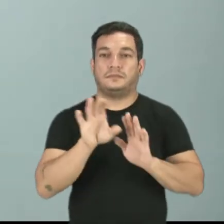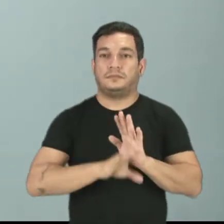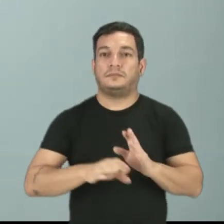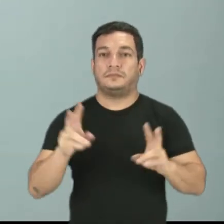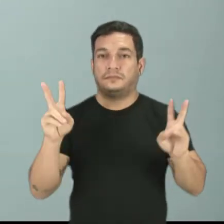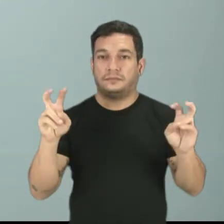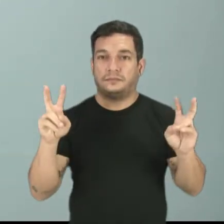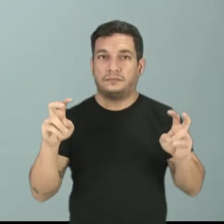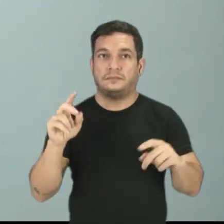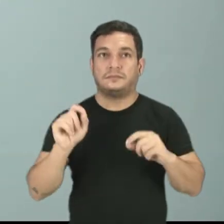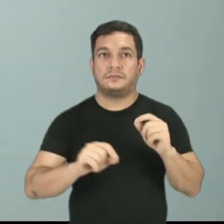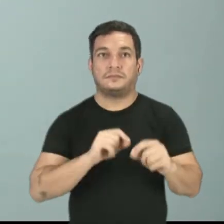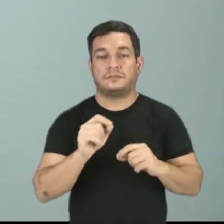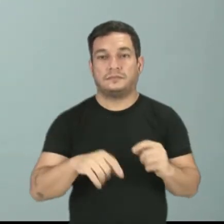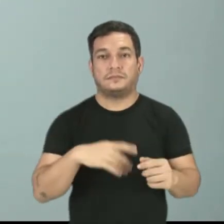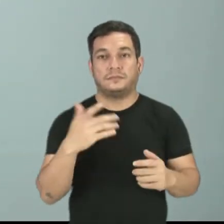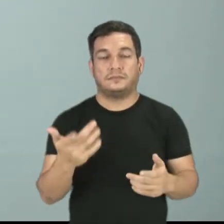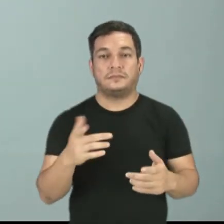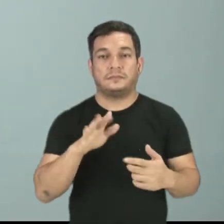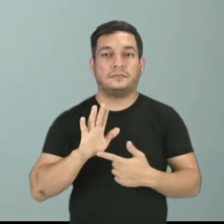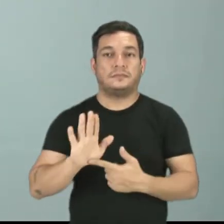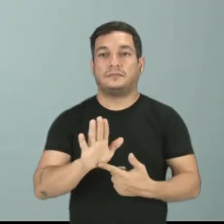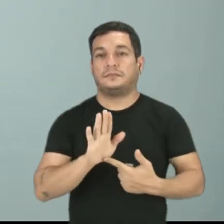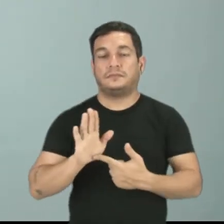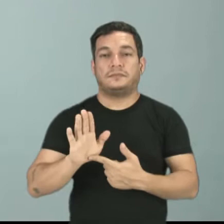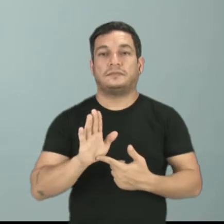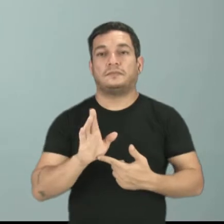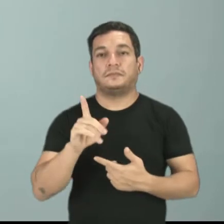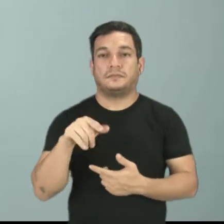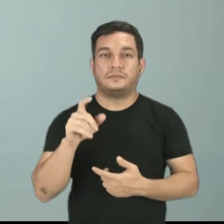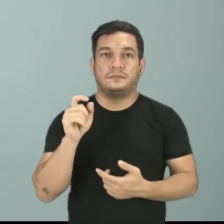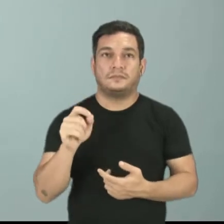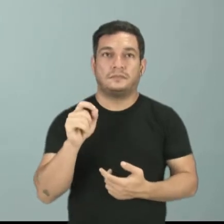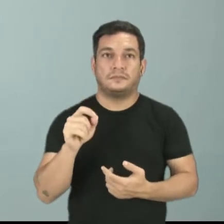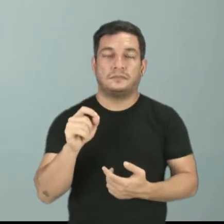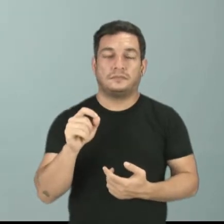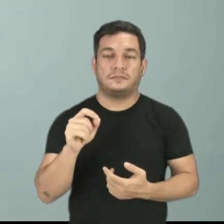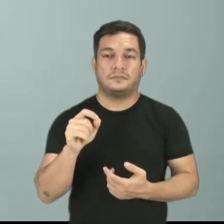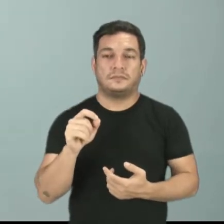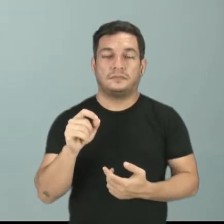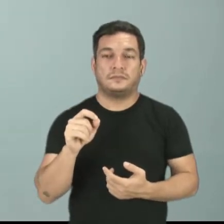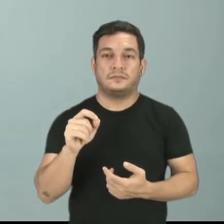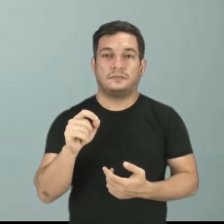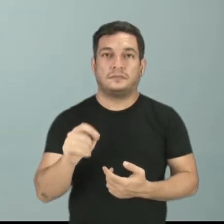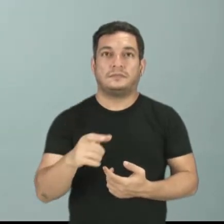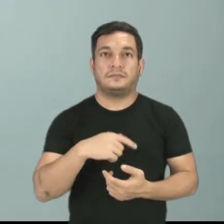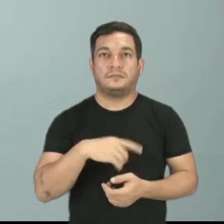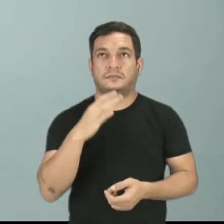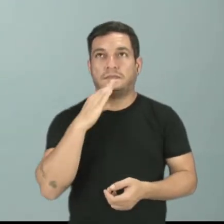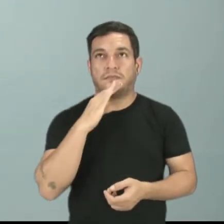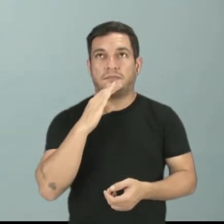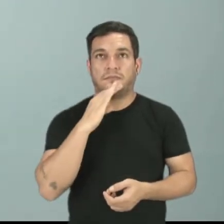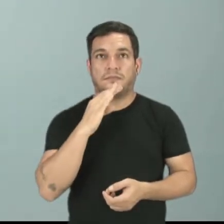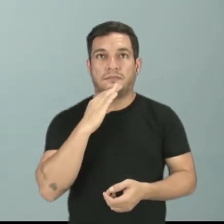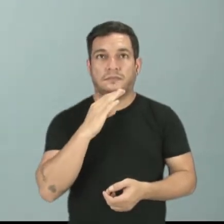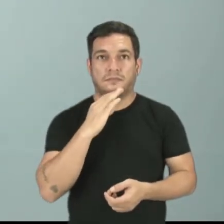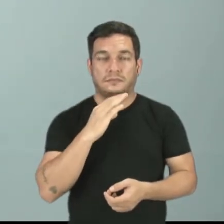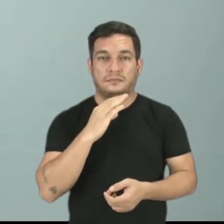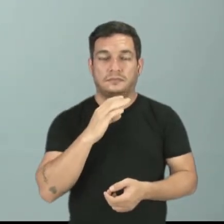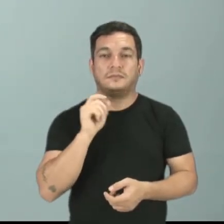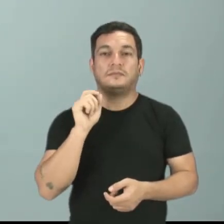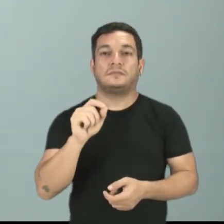nossa temática, problemática trazida é fazer conhecer, né,